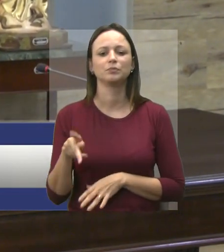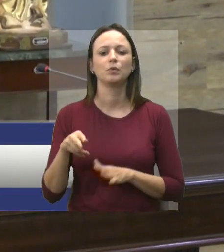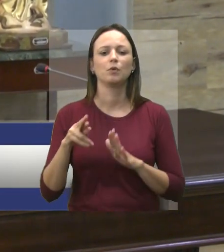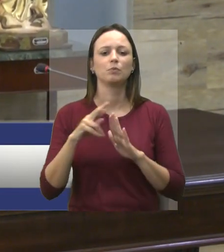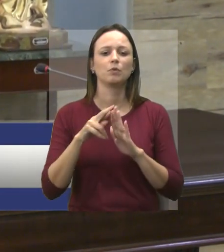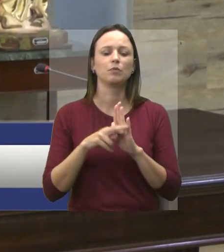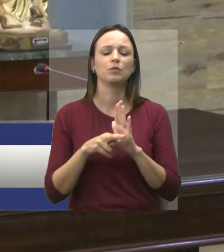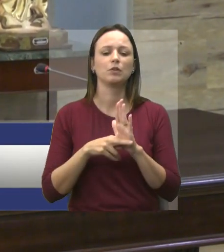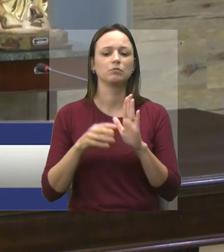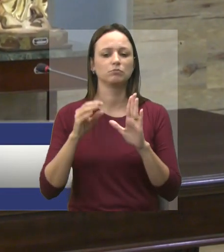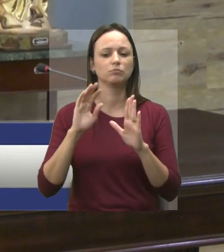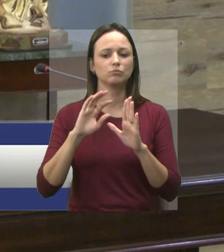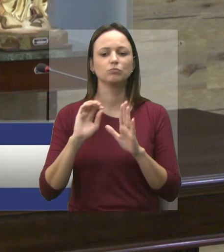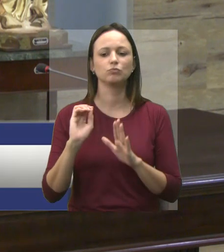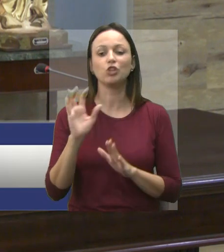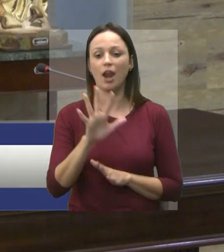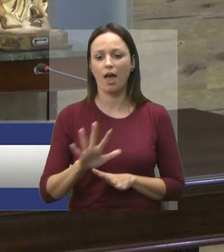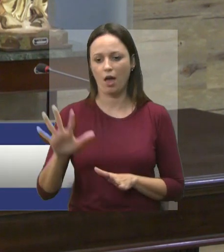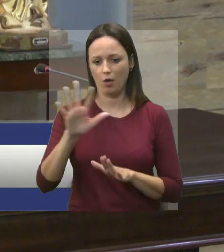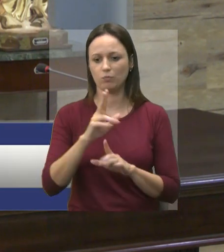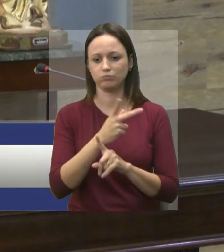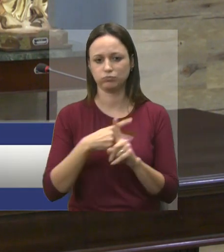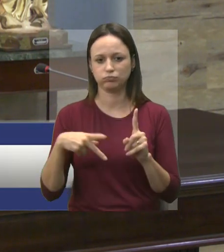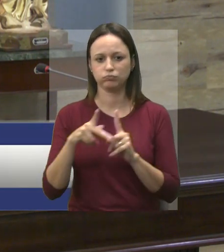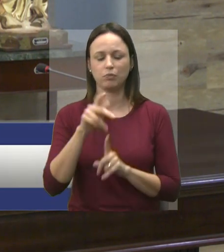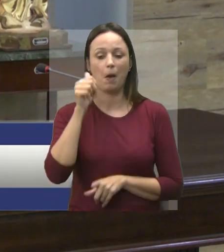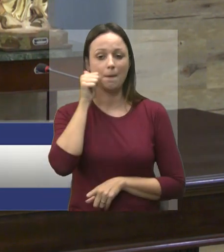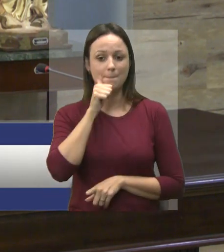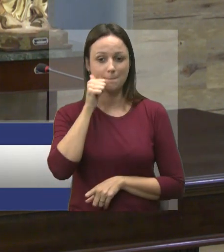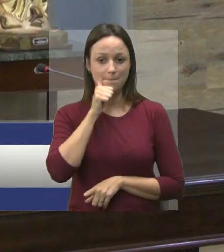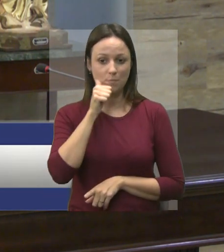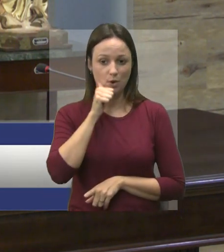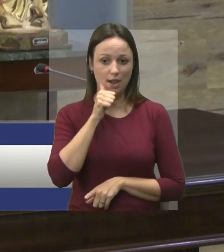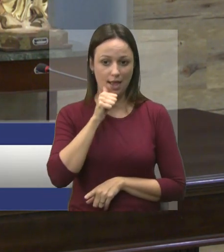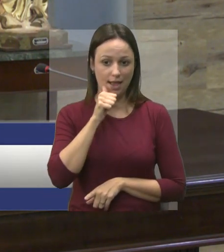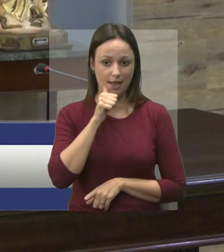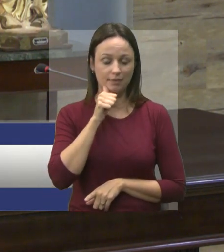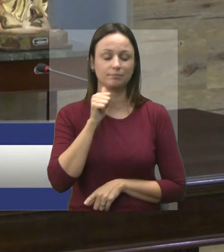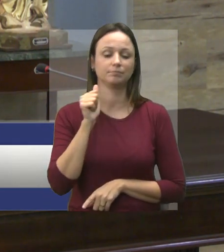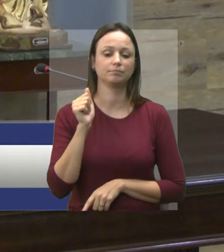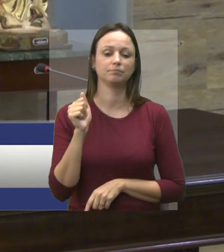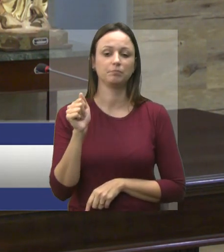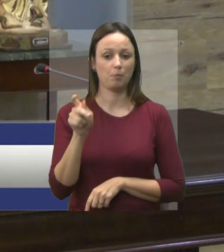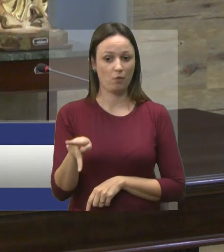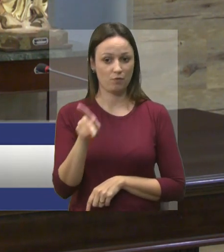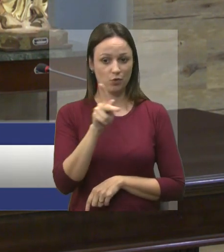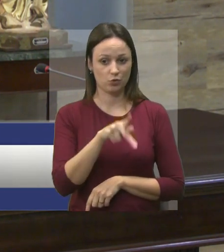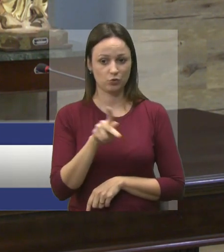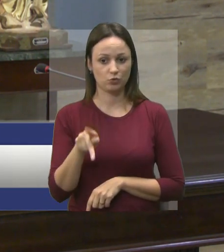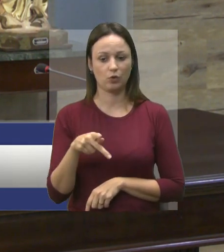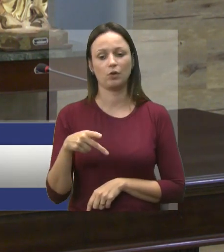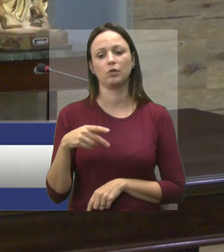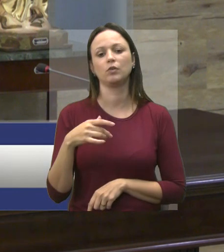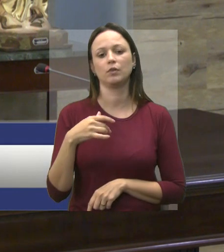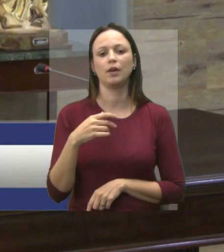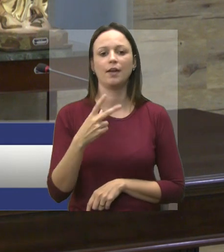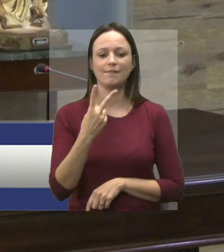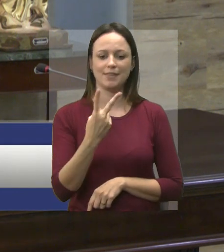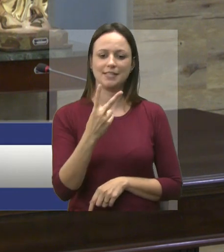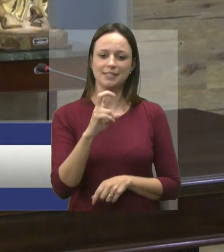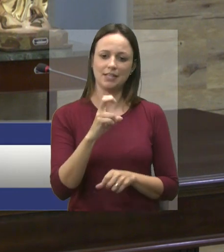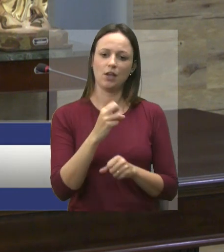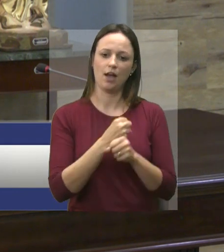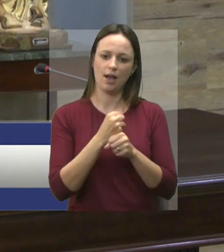previdência, as mulheres poderiam se aposentar, as professoras, aos 25 anos e